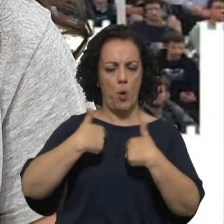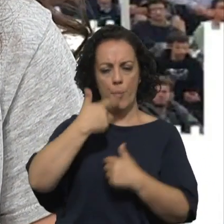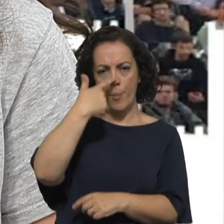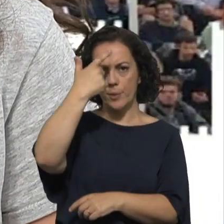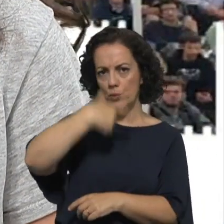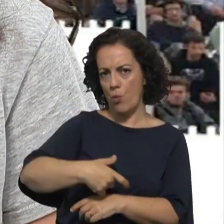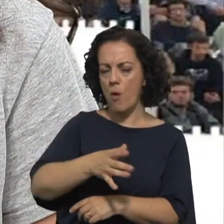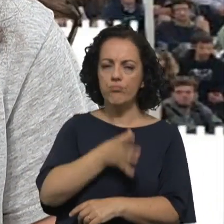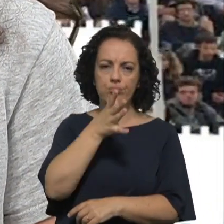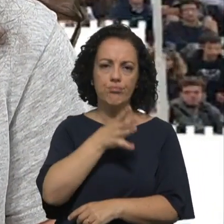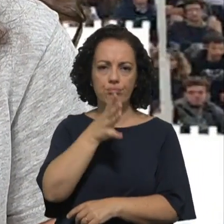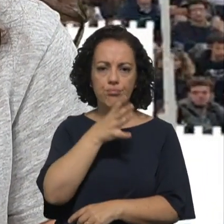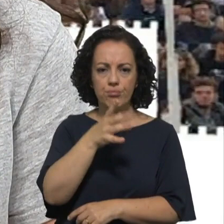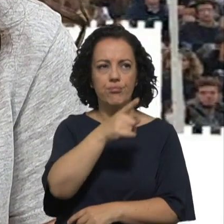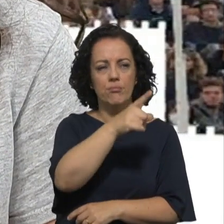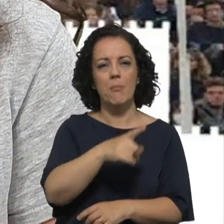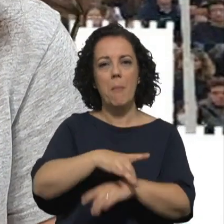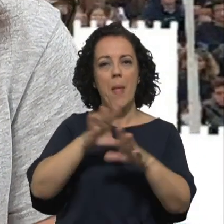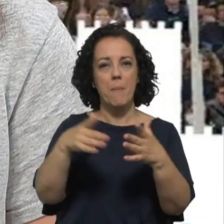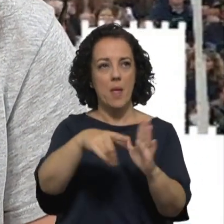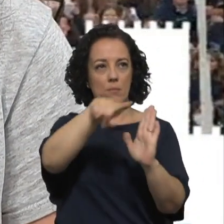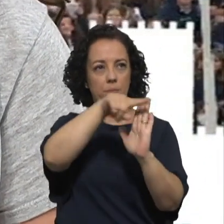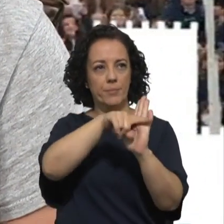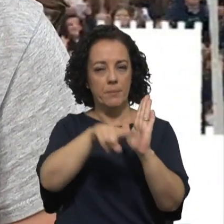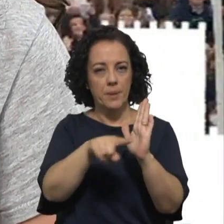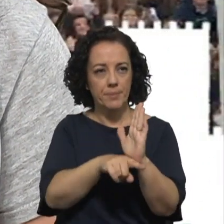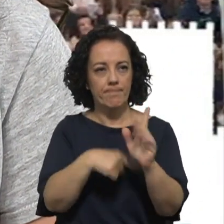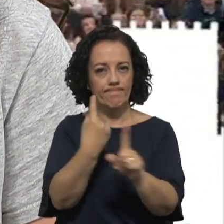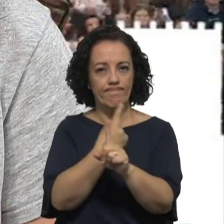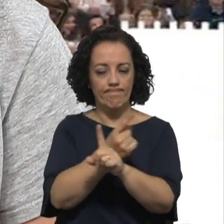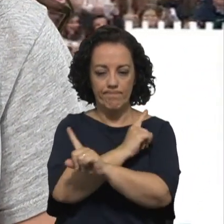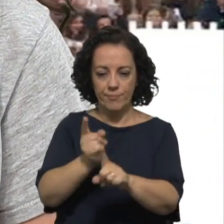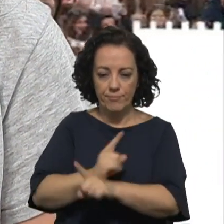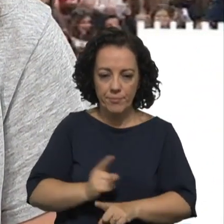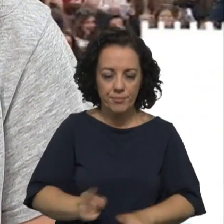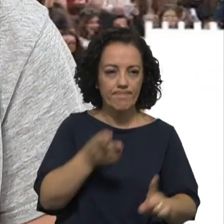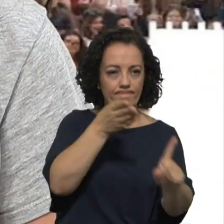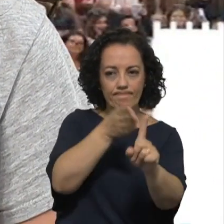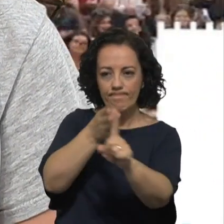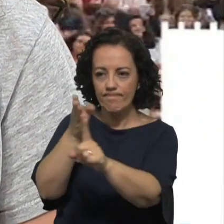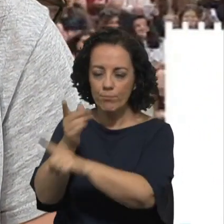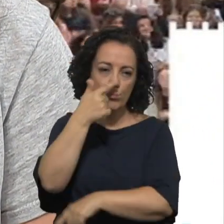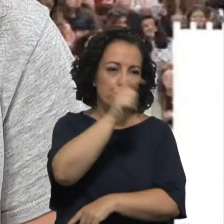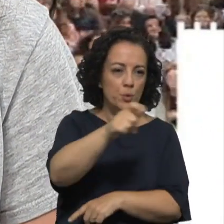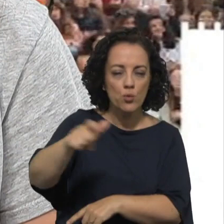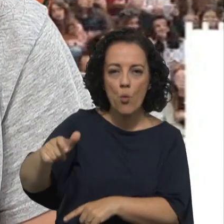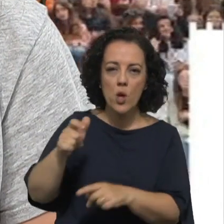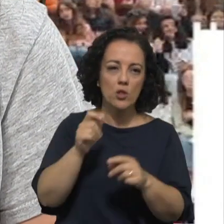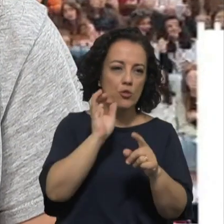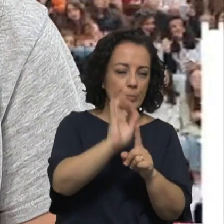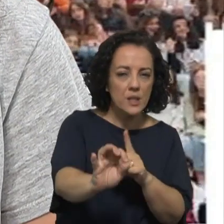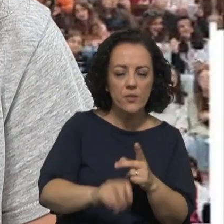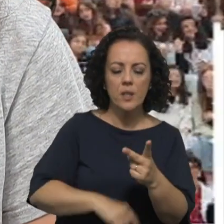impacto das medidas restritivas da pandemia nos direitos humanos de pessoas concretas, um policy brief com dados